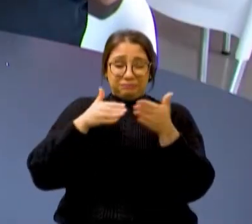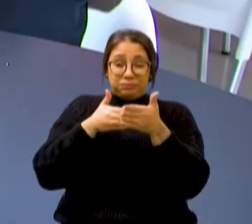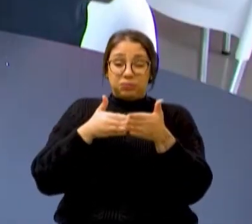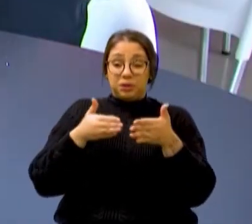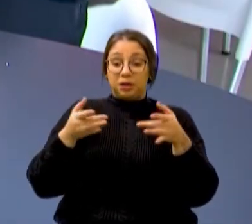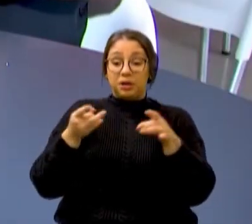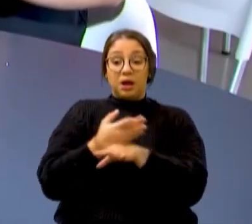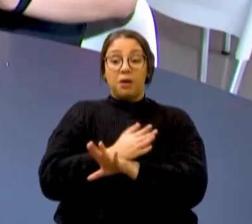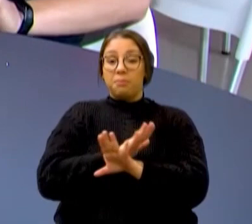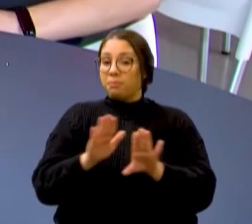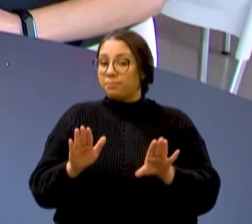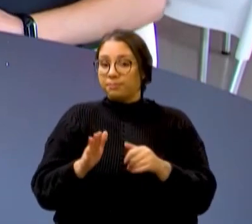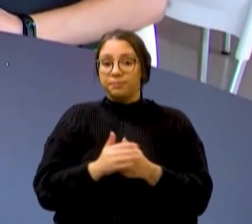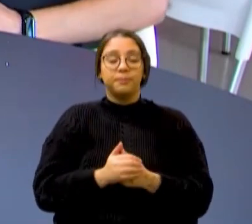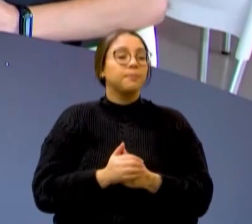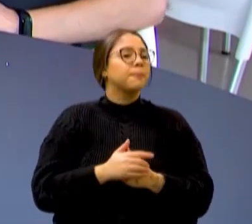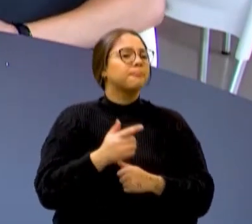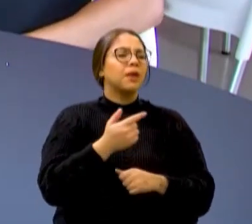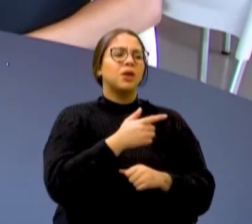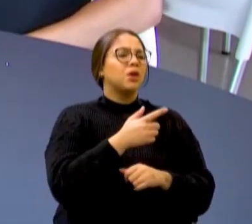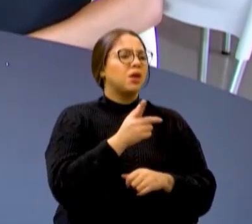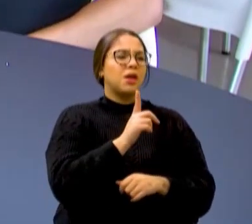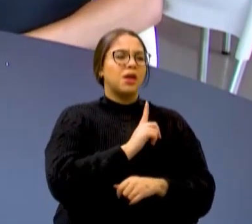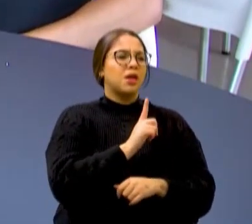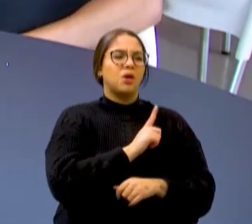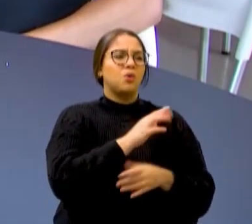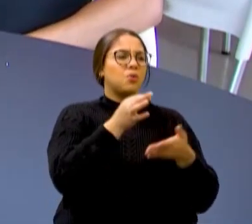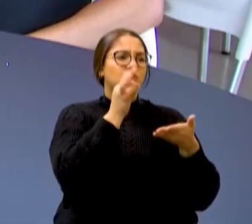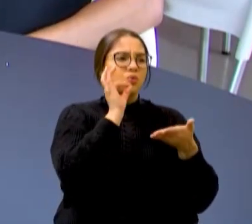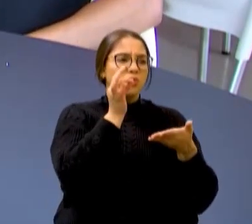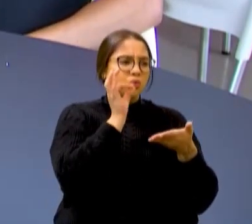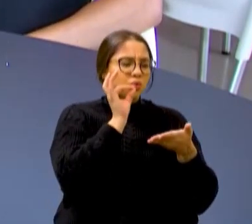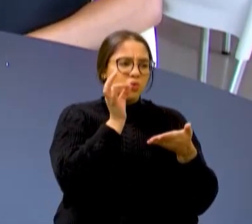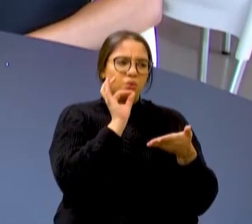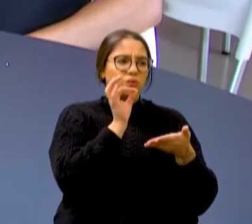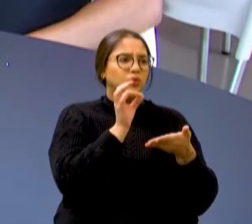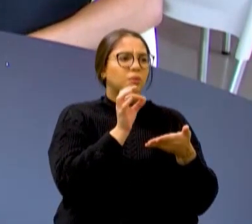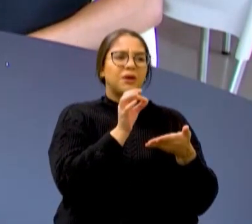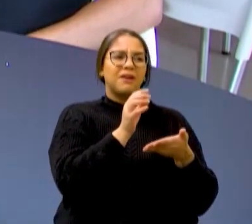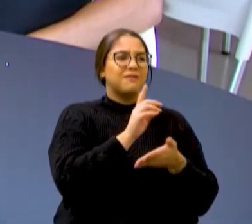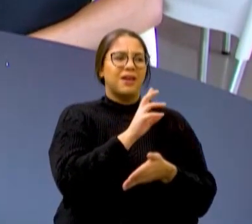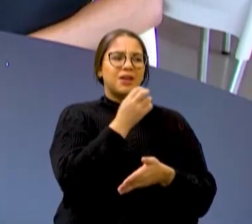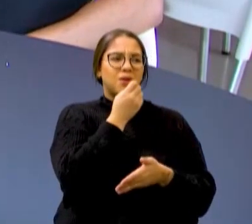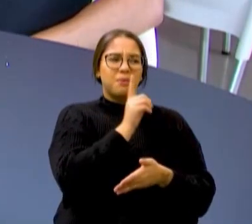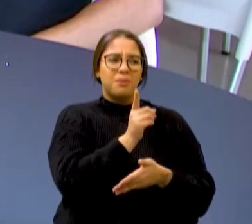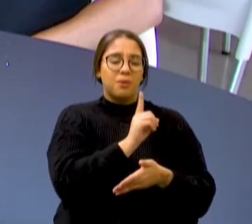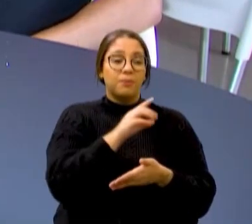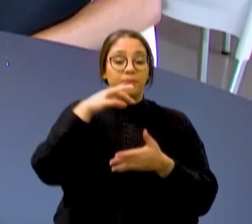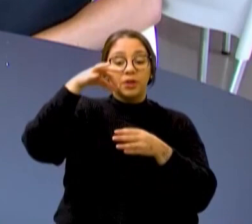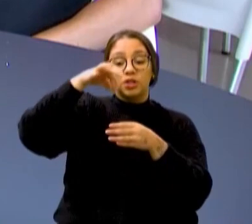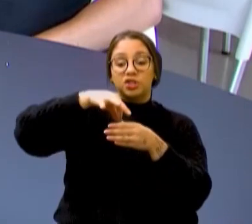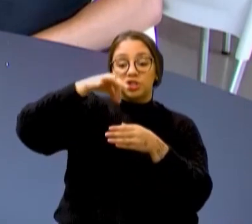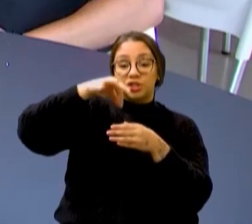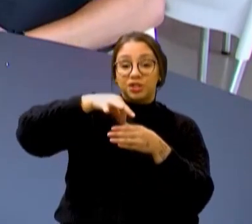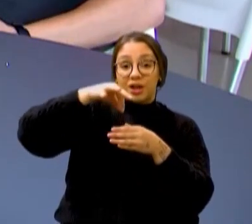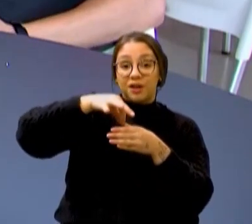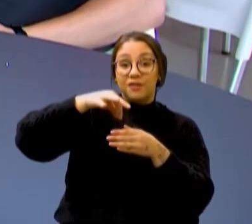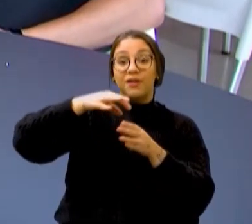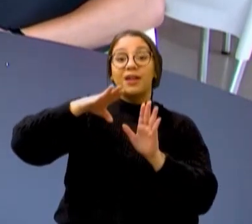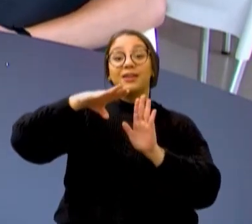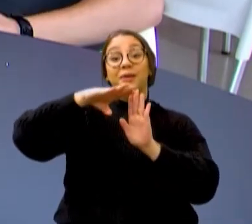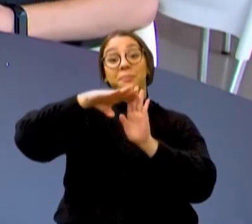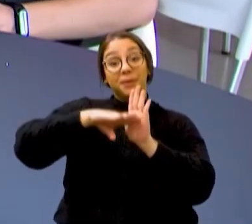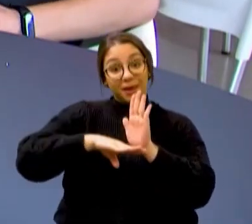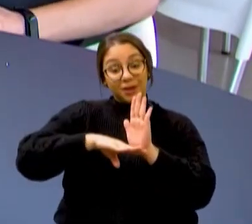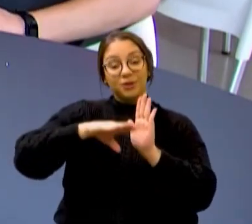parar. Então, eu cortei o café, viu, professor? Eu só tomo chá. Será que chá é bom? Café de forma moderada. O chá ele tem menos